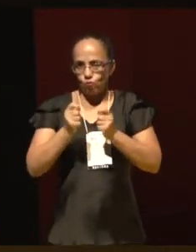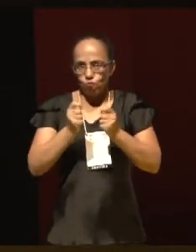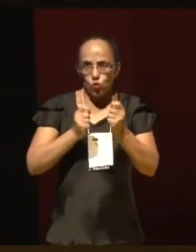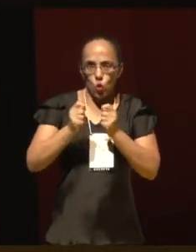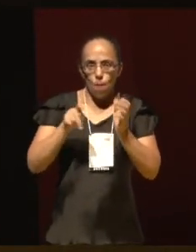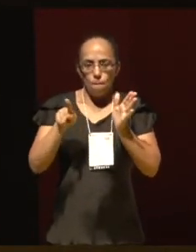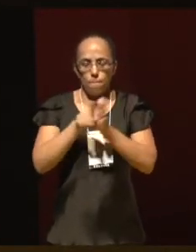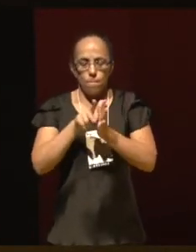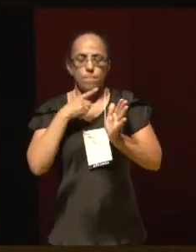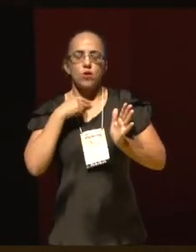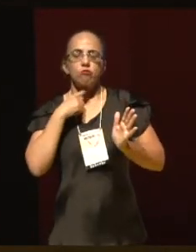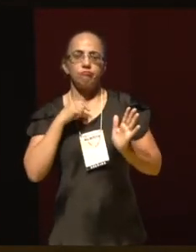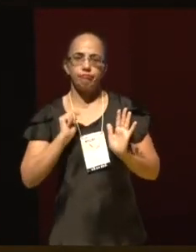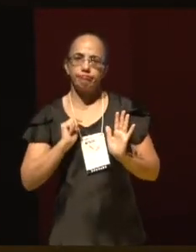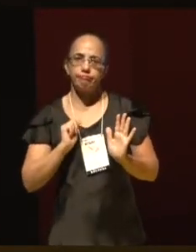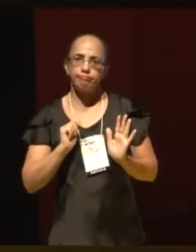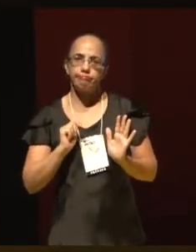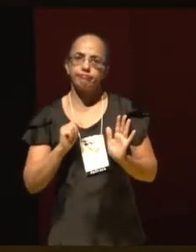governo.